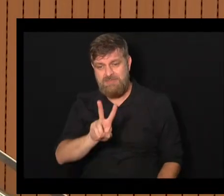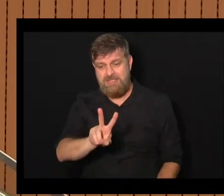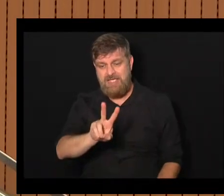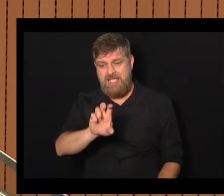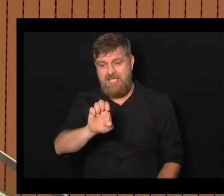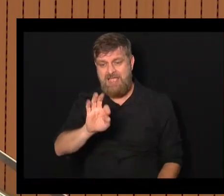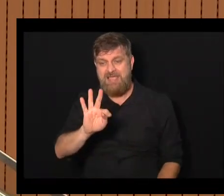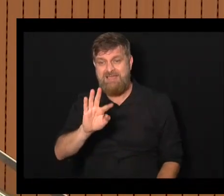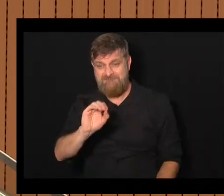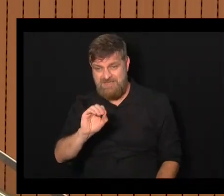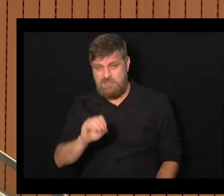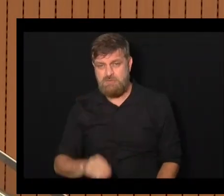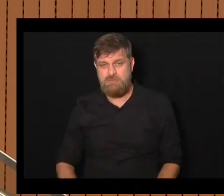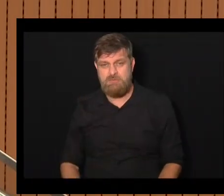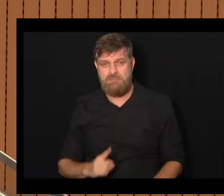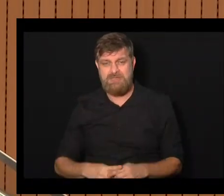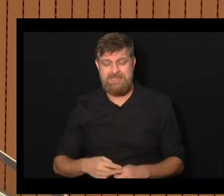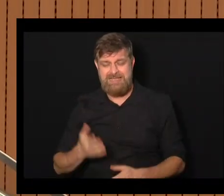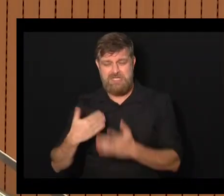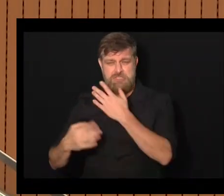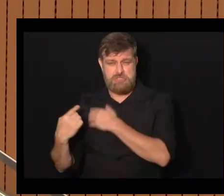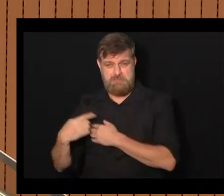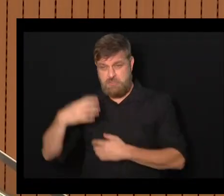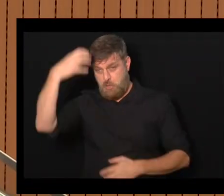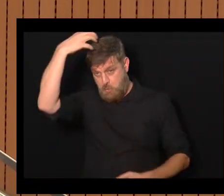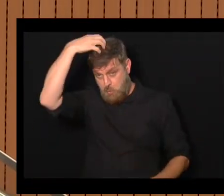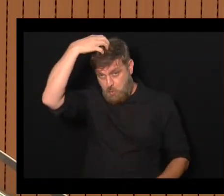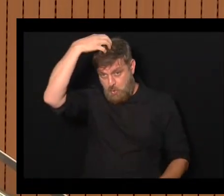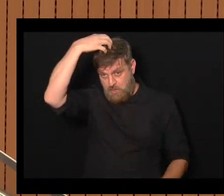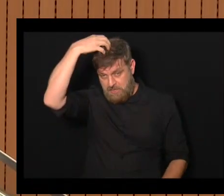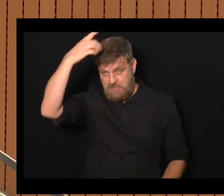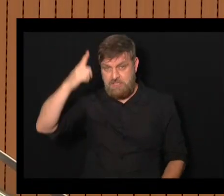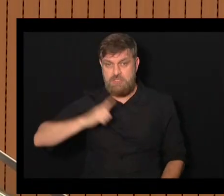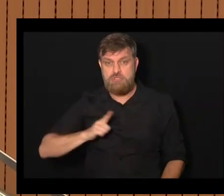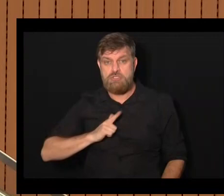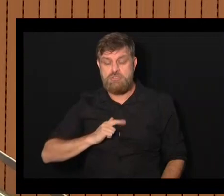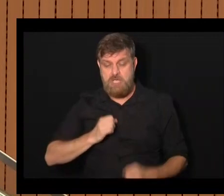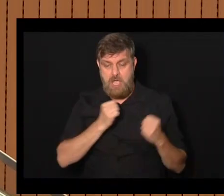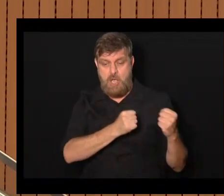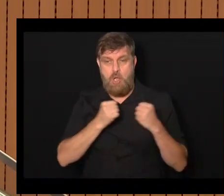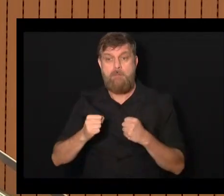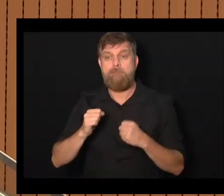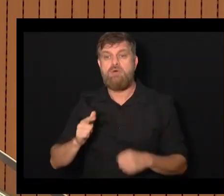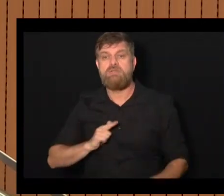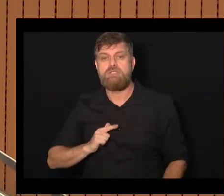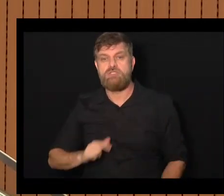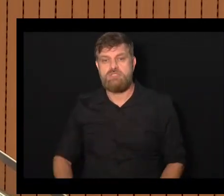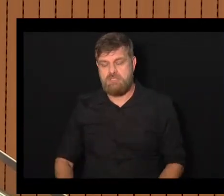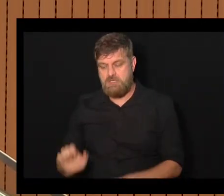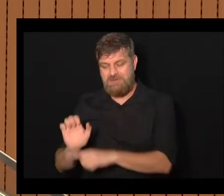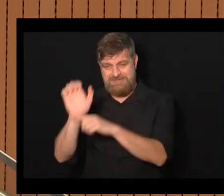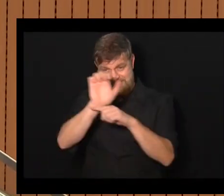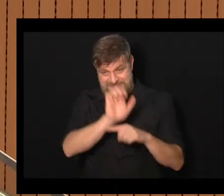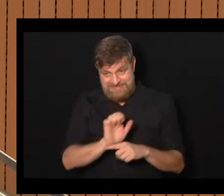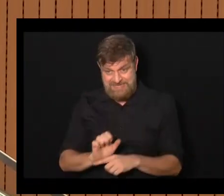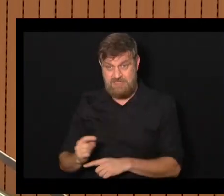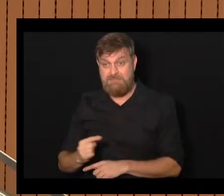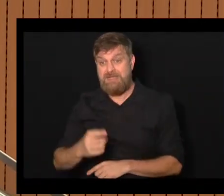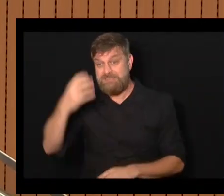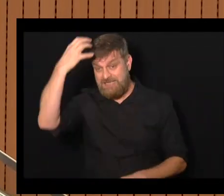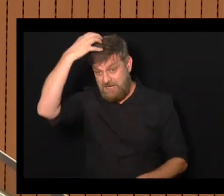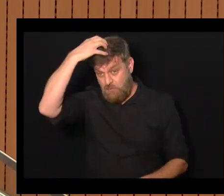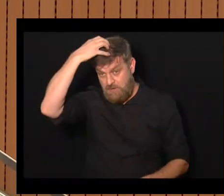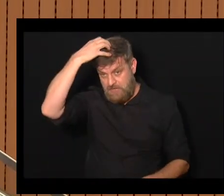império. Antigamente o imperador tinha o poder moderador. Existia o Estado e os braços do Estado,